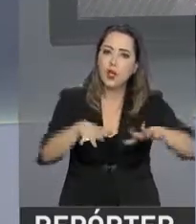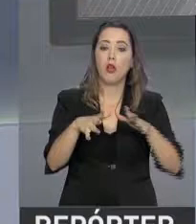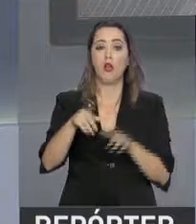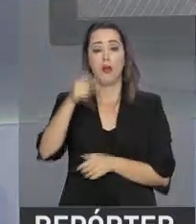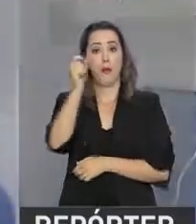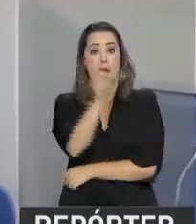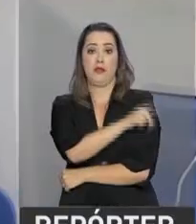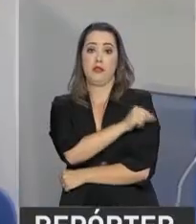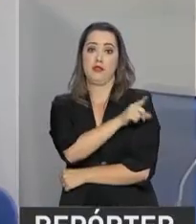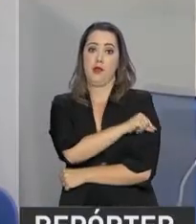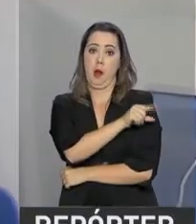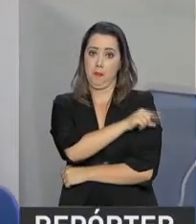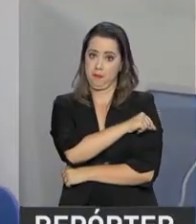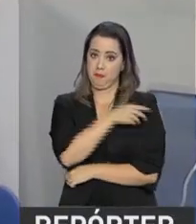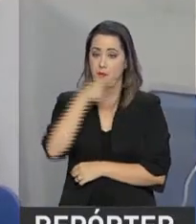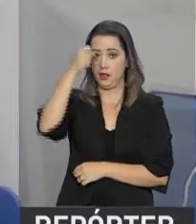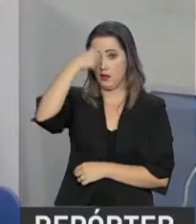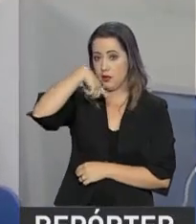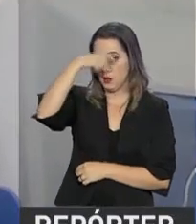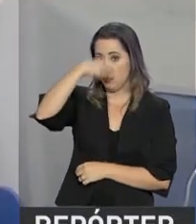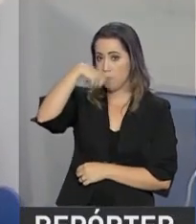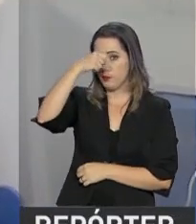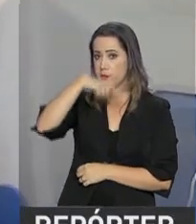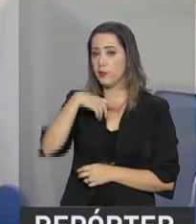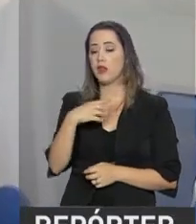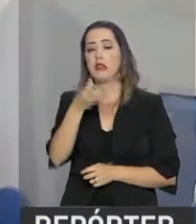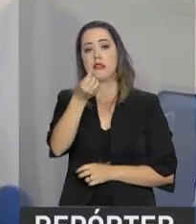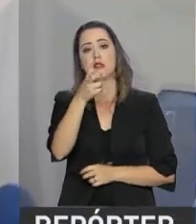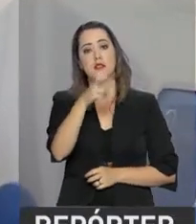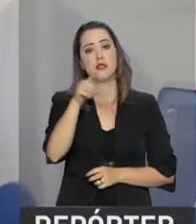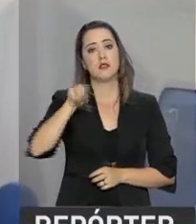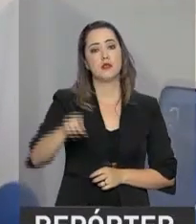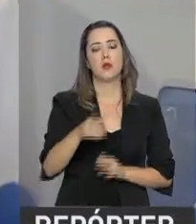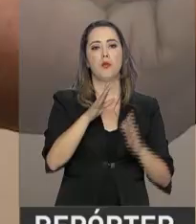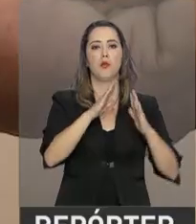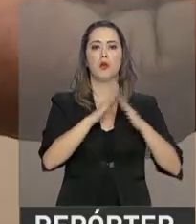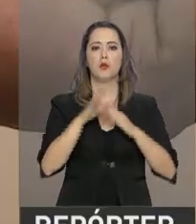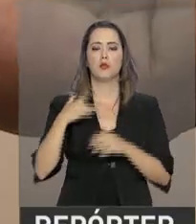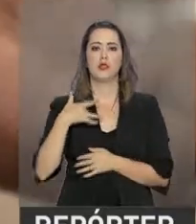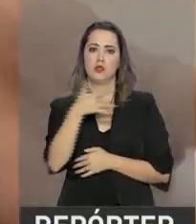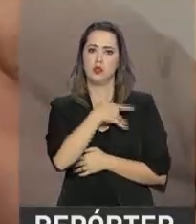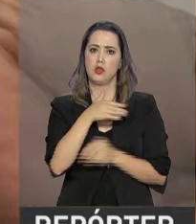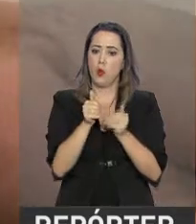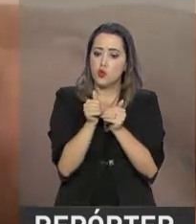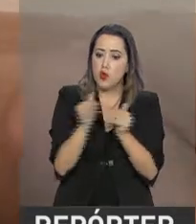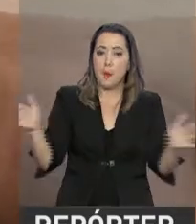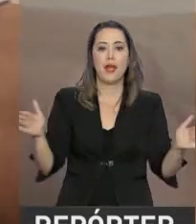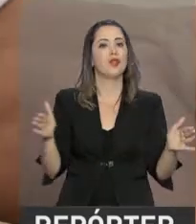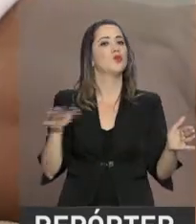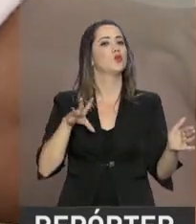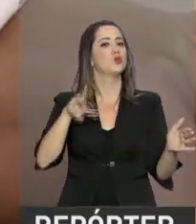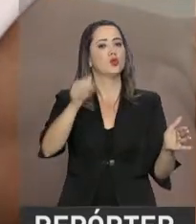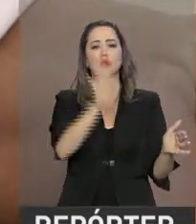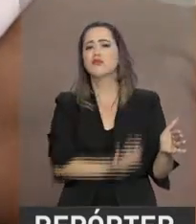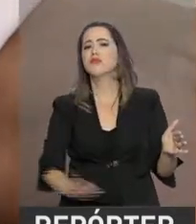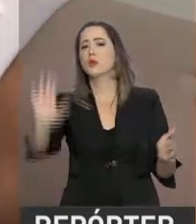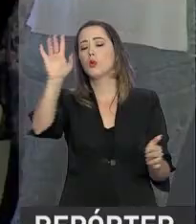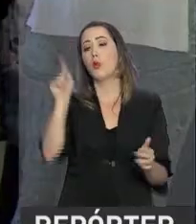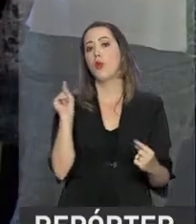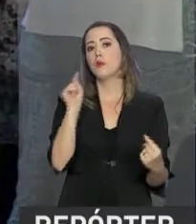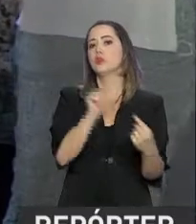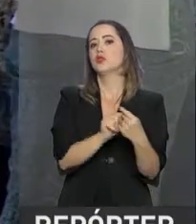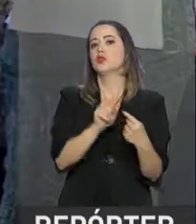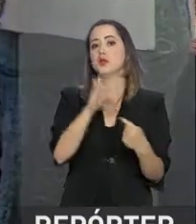gripe. Segundo o Ministério da Saúde, 65 mil postos de vacinação estarão abertos em todo o país. A meta é